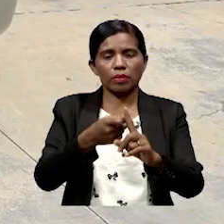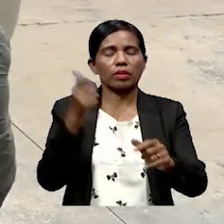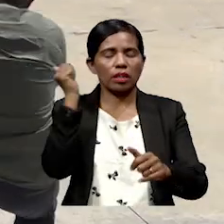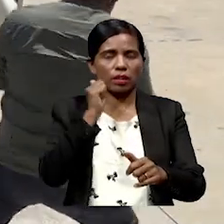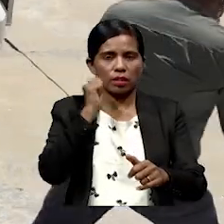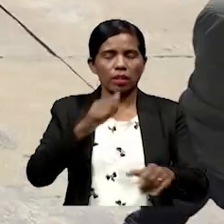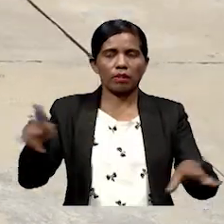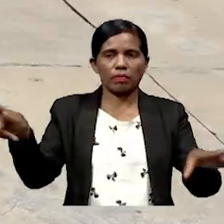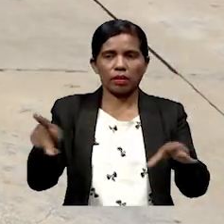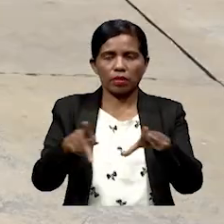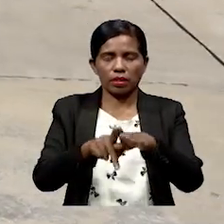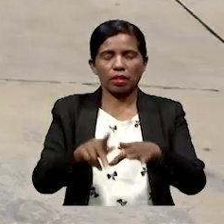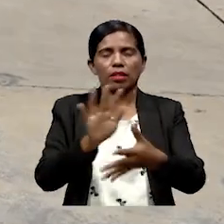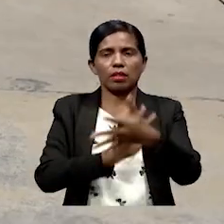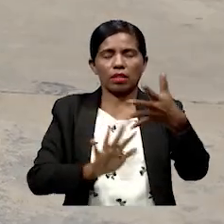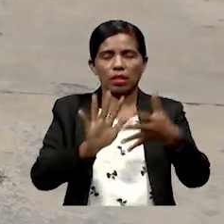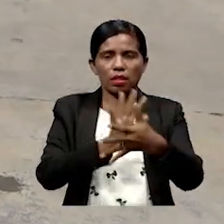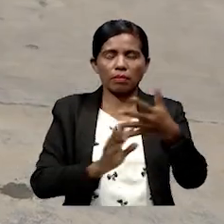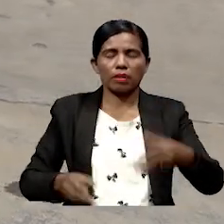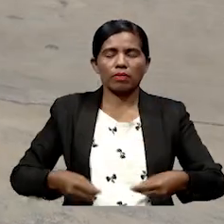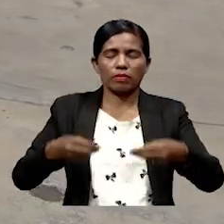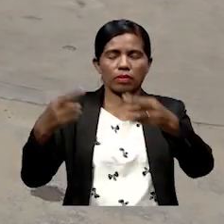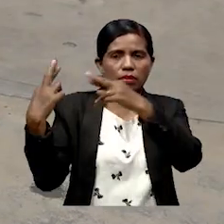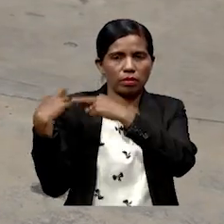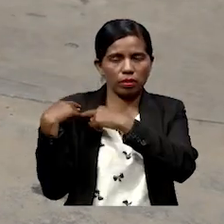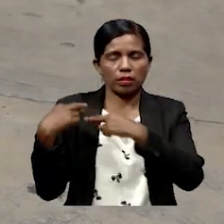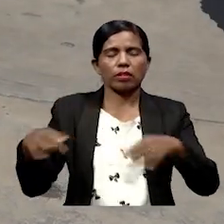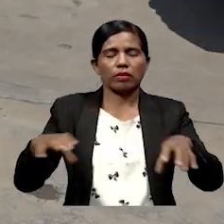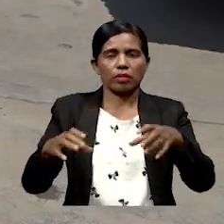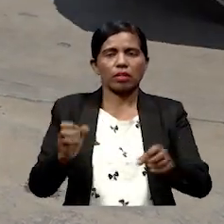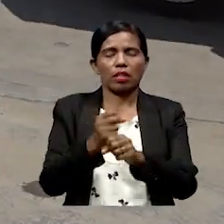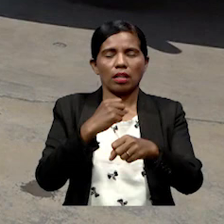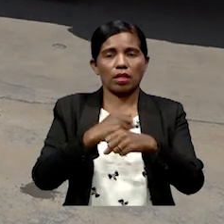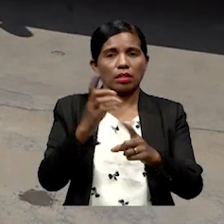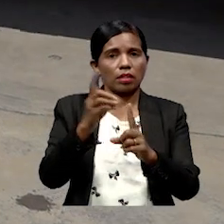ato participa e a cerimónia posse, nebe se halao e a loron sanulu